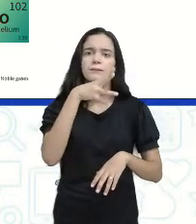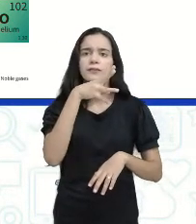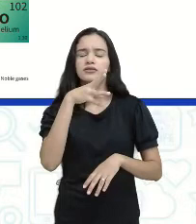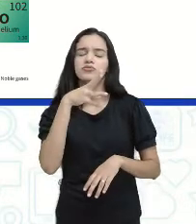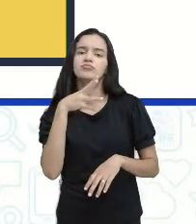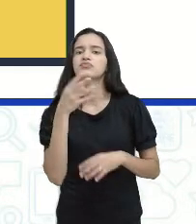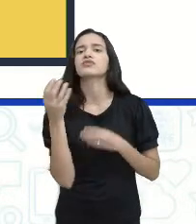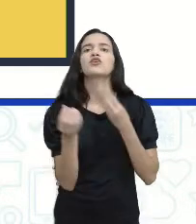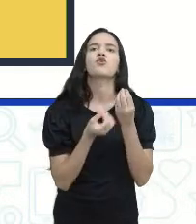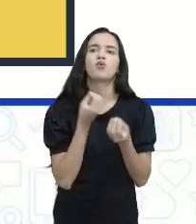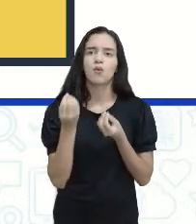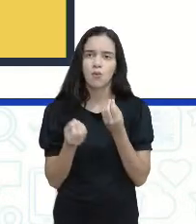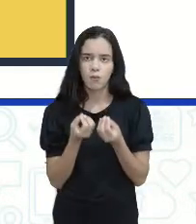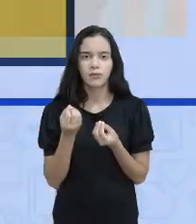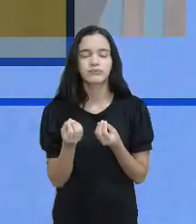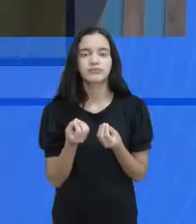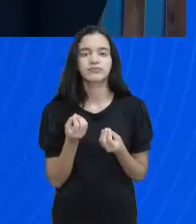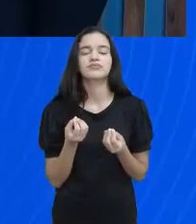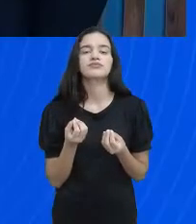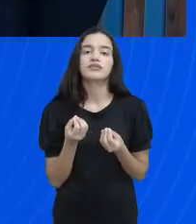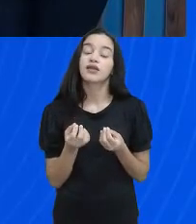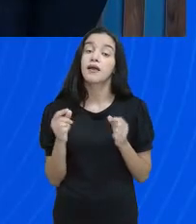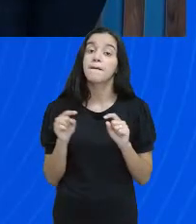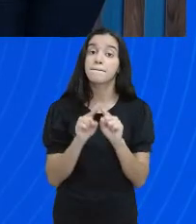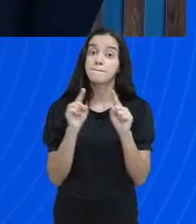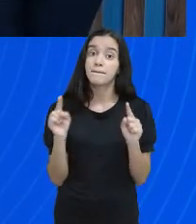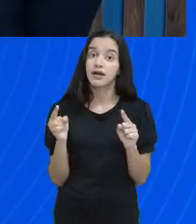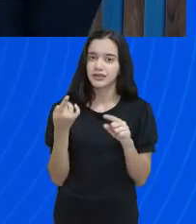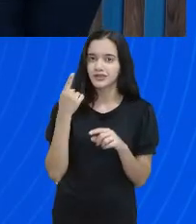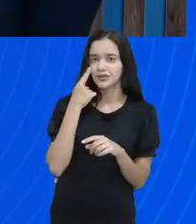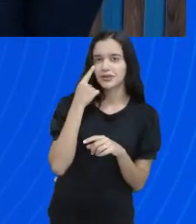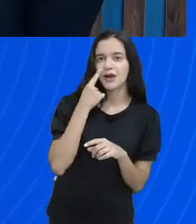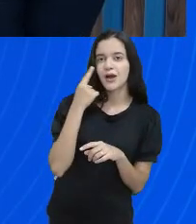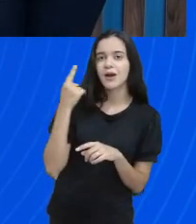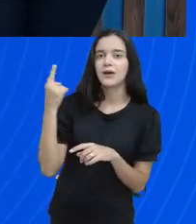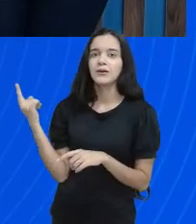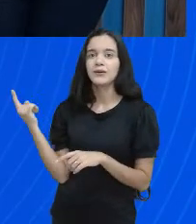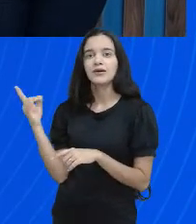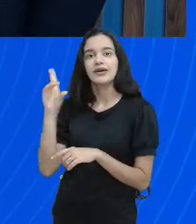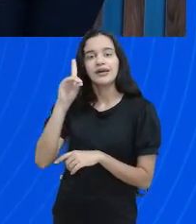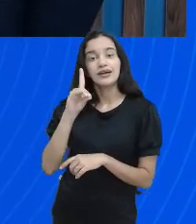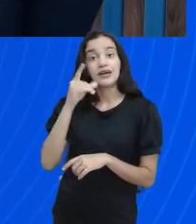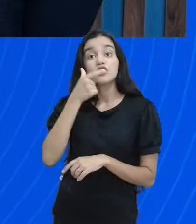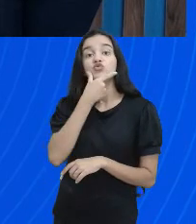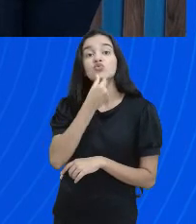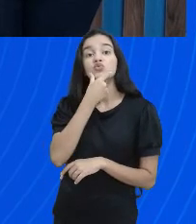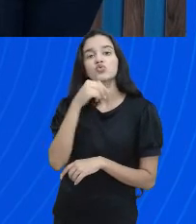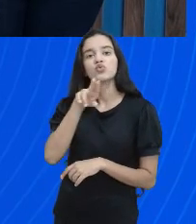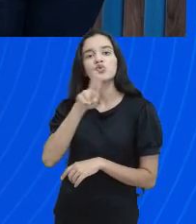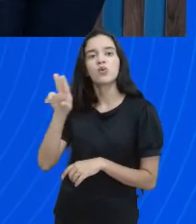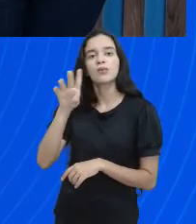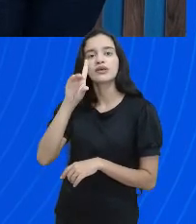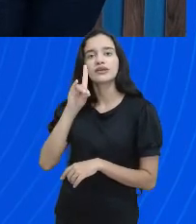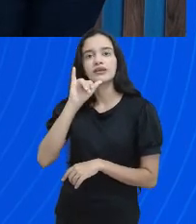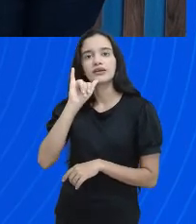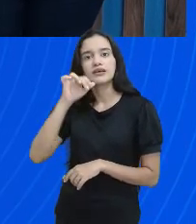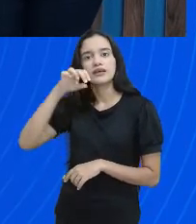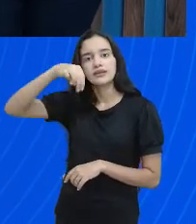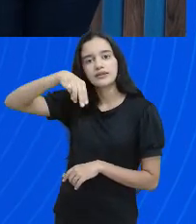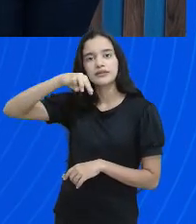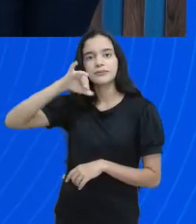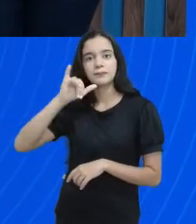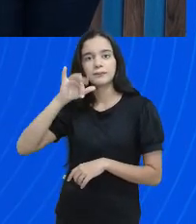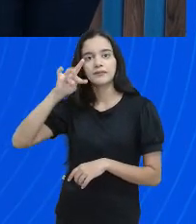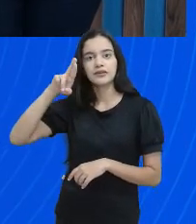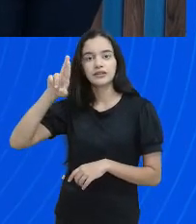baixo, de baixo para cima. Como é que é isso, né? Mas então, olha o Dmitri aí de novo, gente. Então, alguns espaços estão